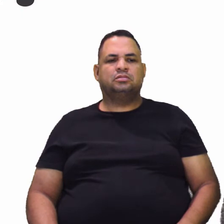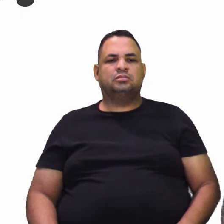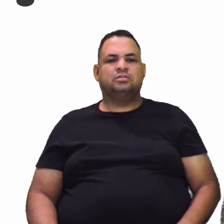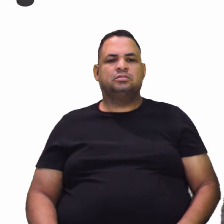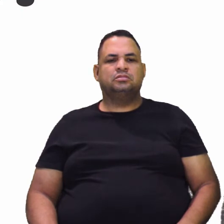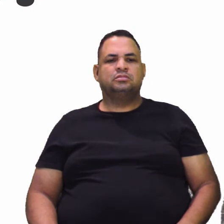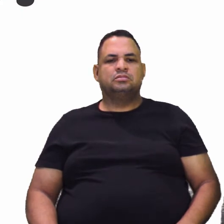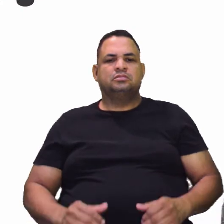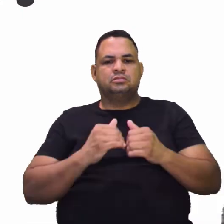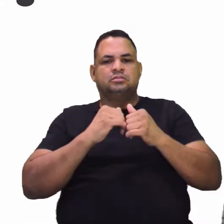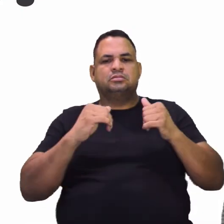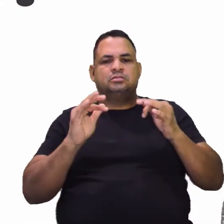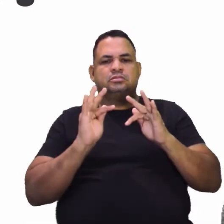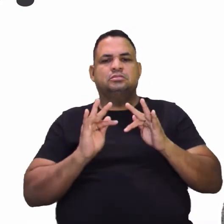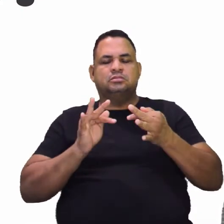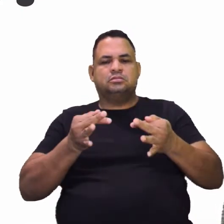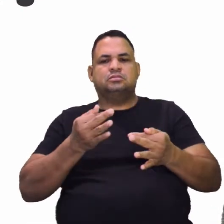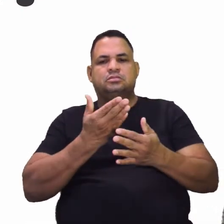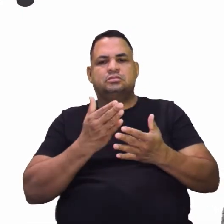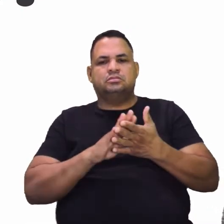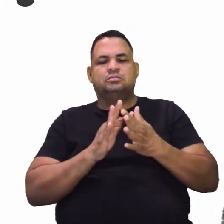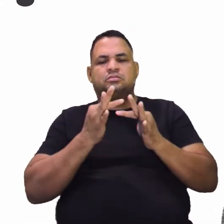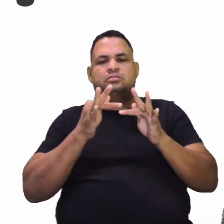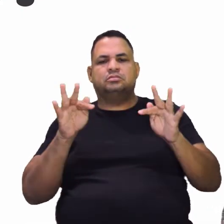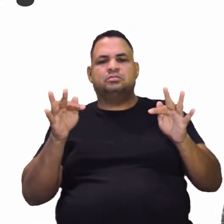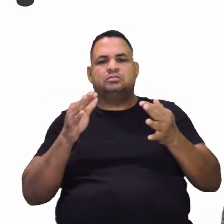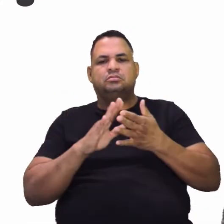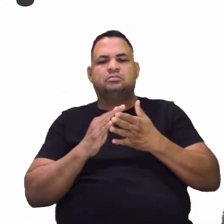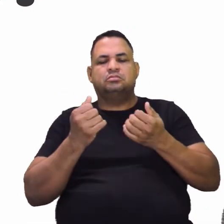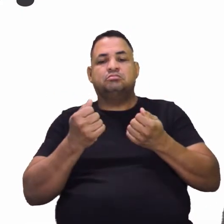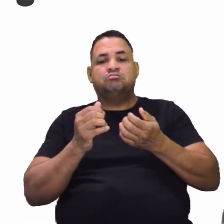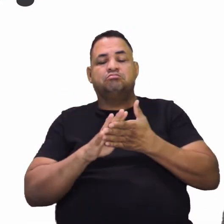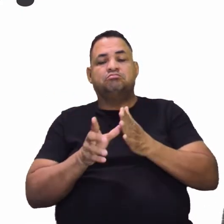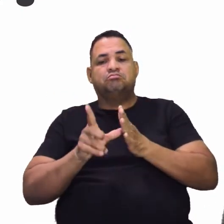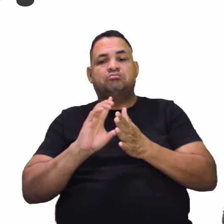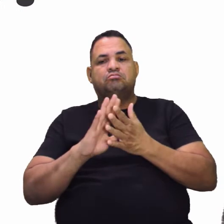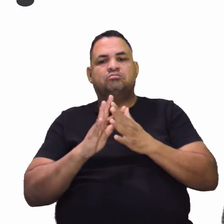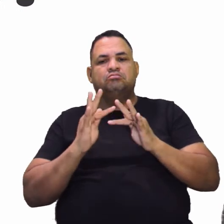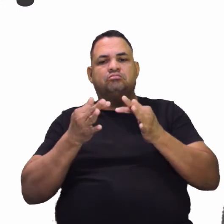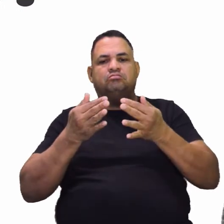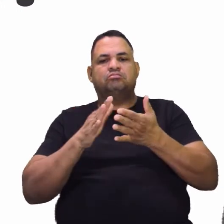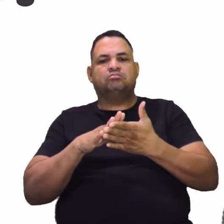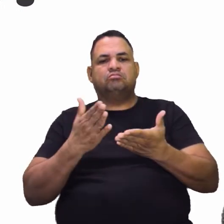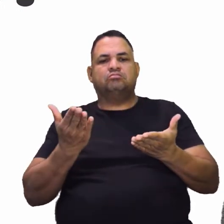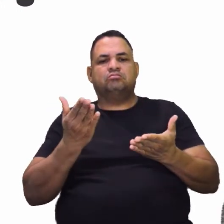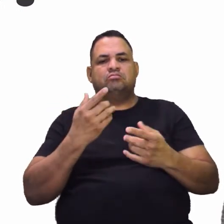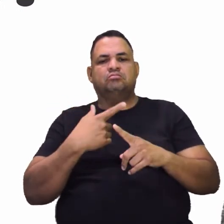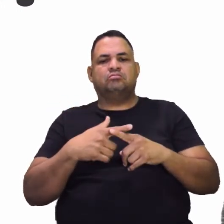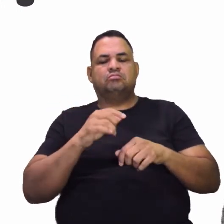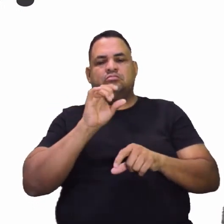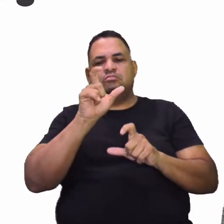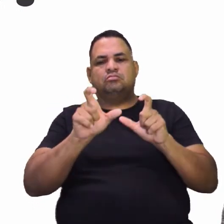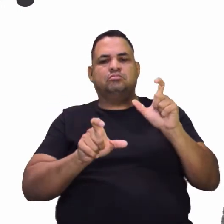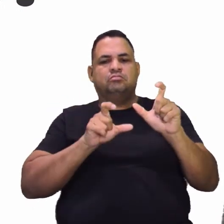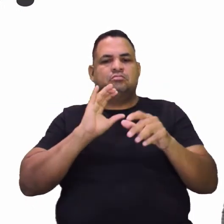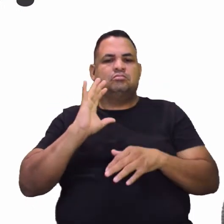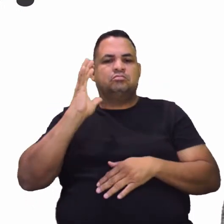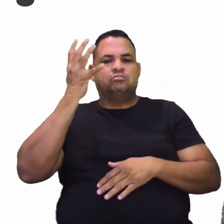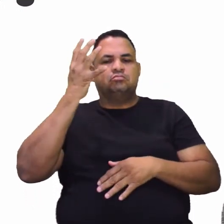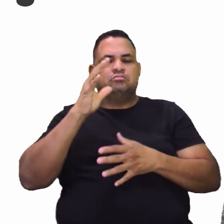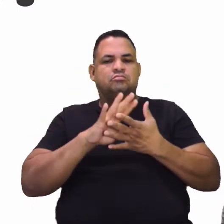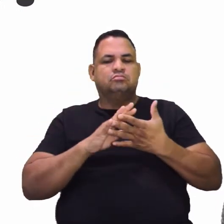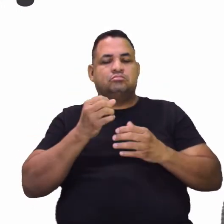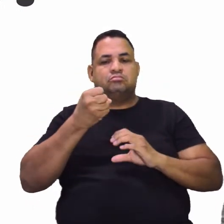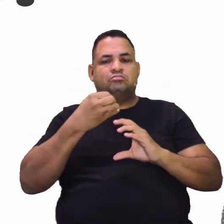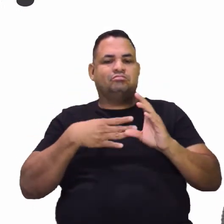day separado e no final da minha frase, tá? Pode também vir antes, mas no final da minha frase aqui, porque é um advérbio de tempo. Ele não